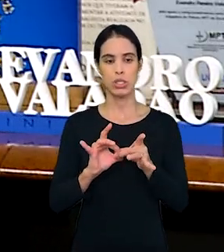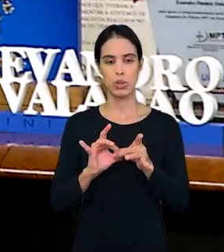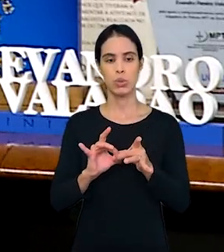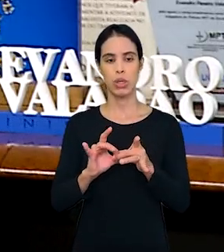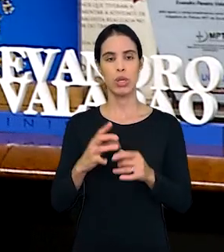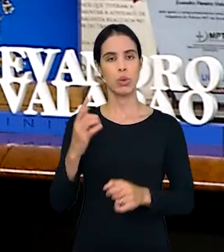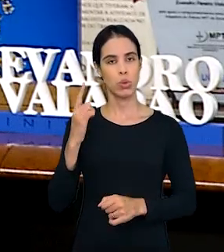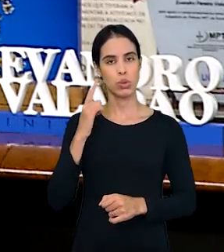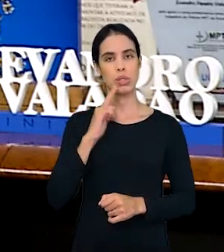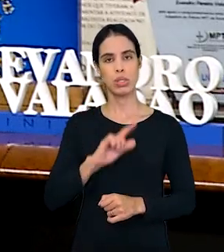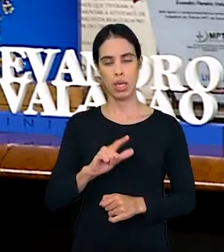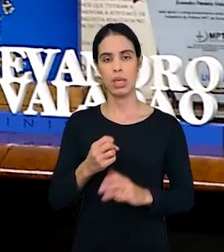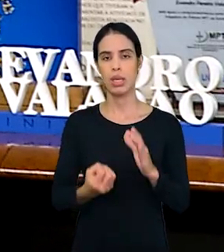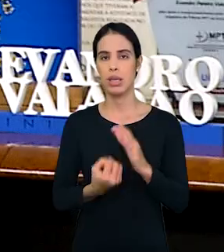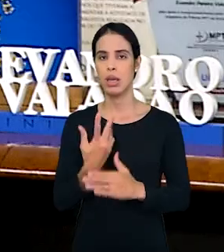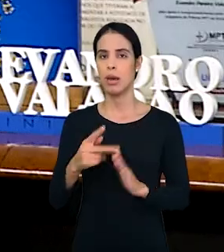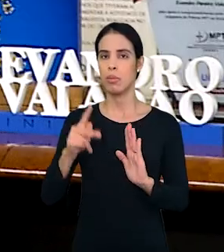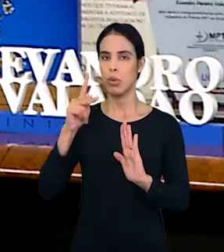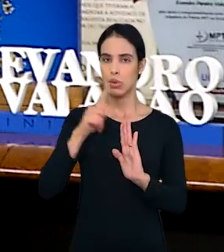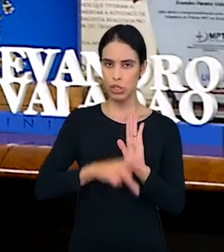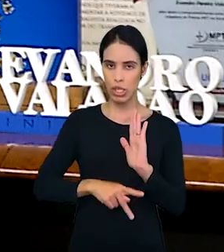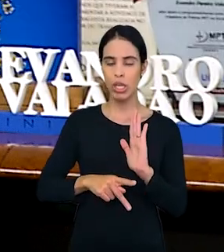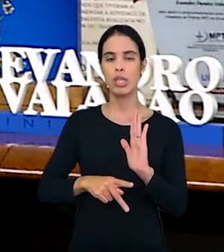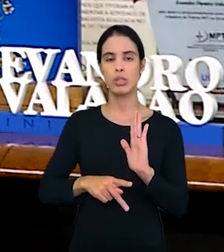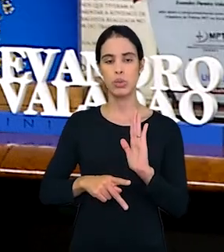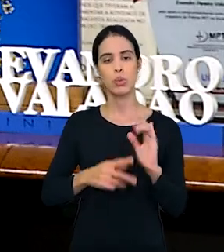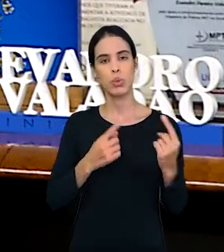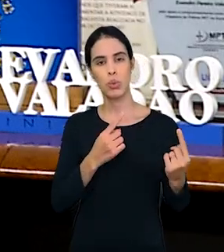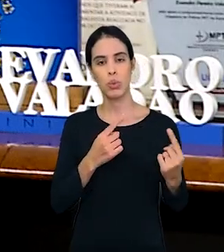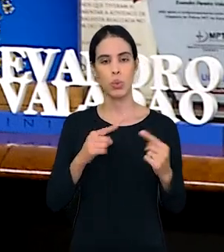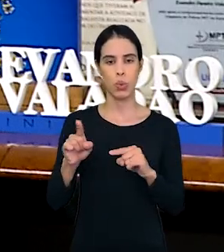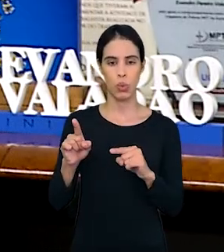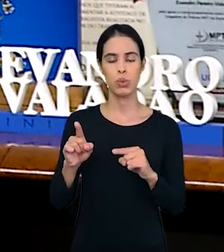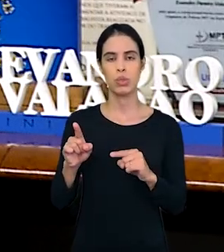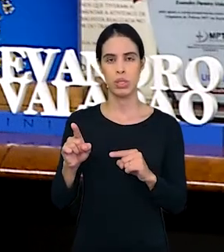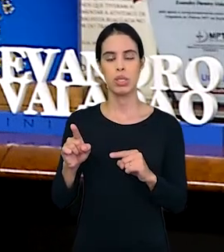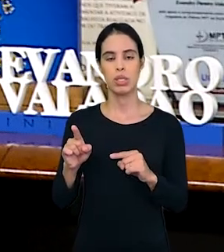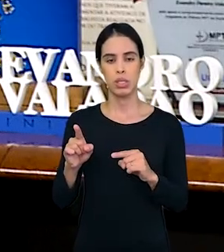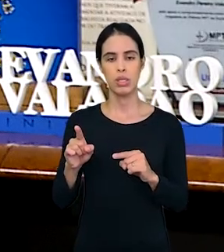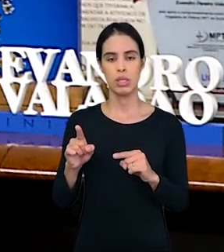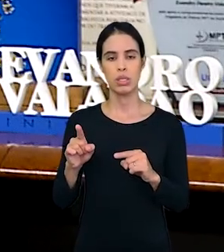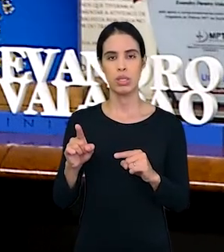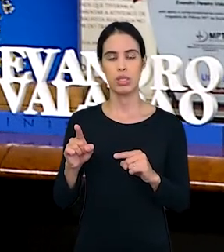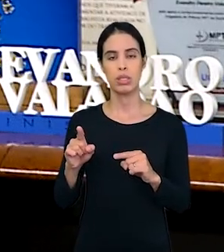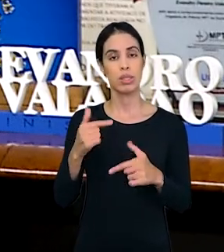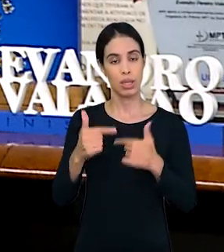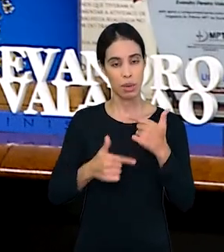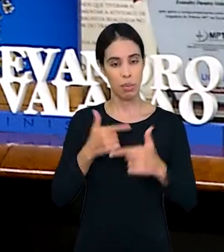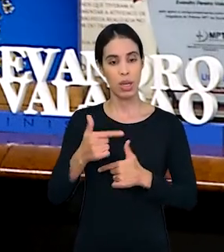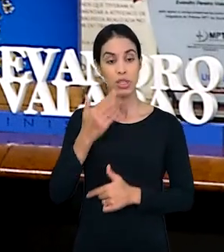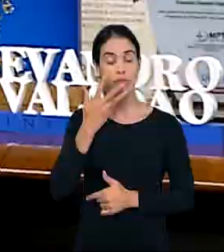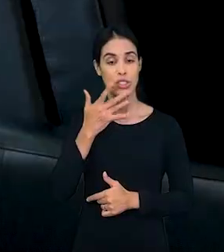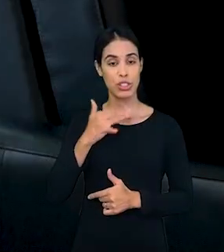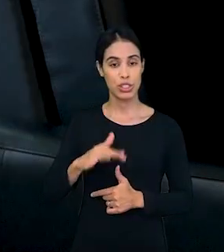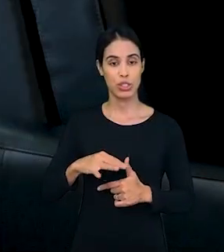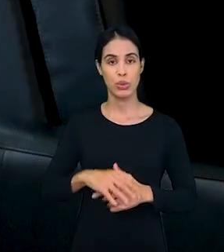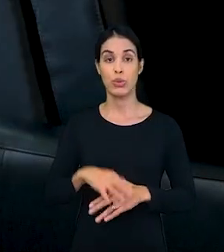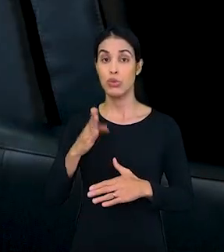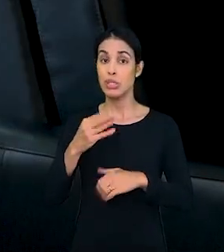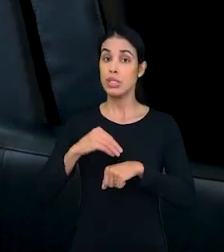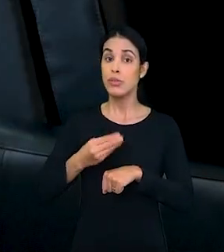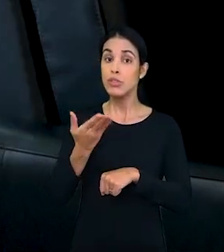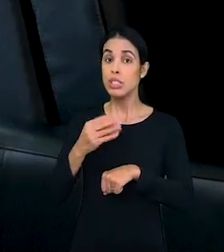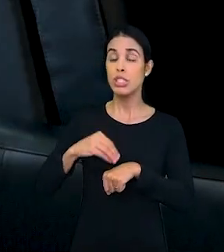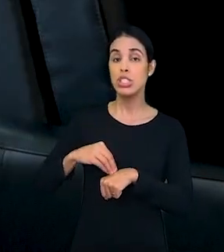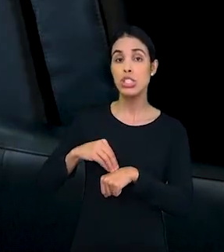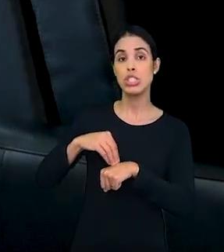efetivamente ter políticas que possam combater e erradicar o o trabalho infantil. Que